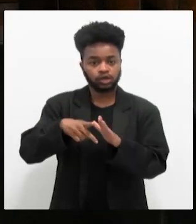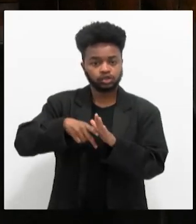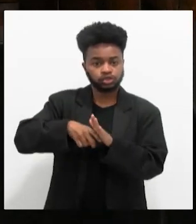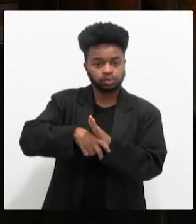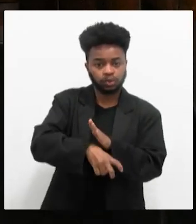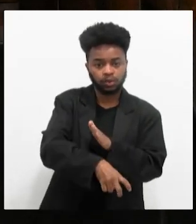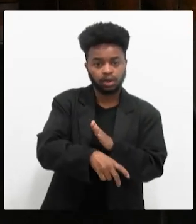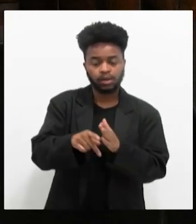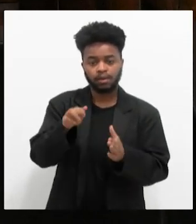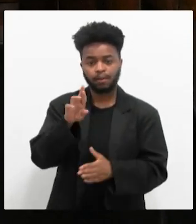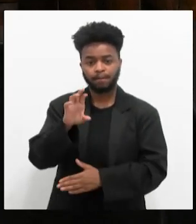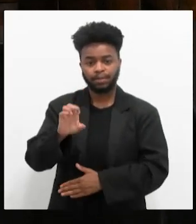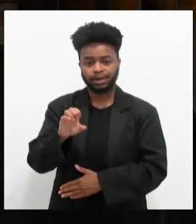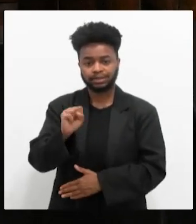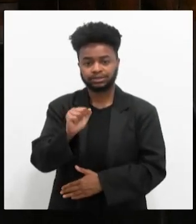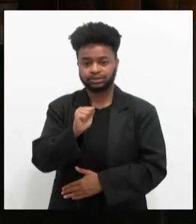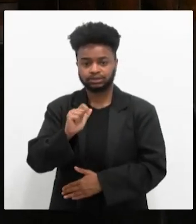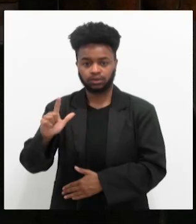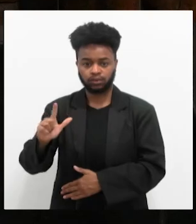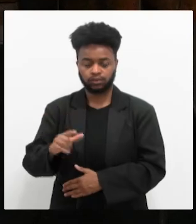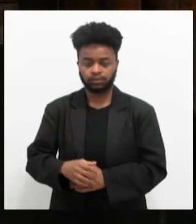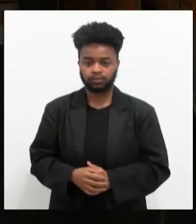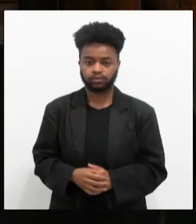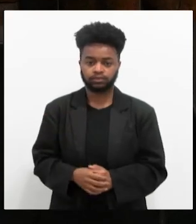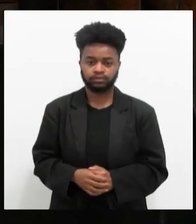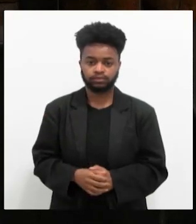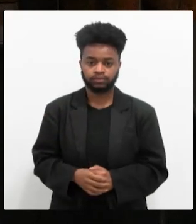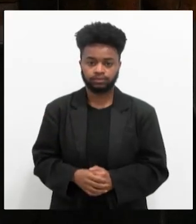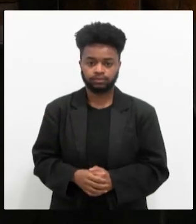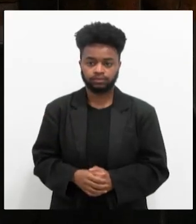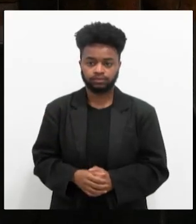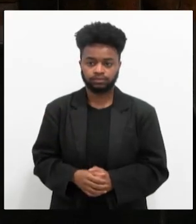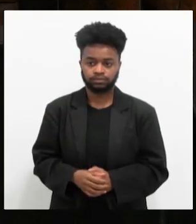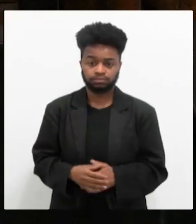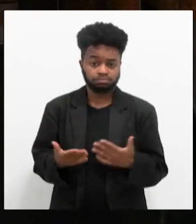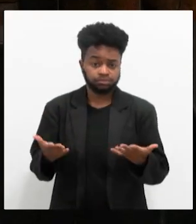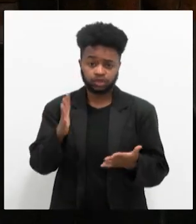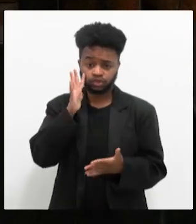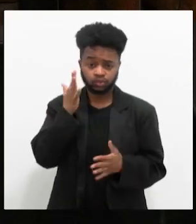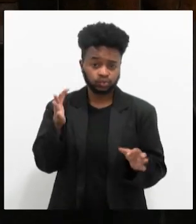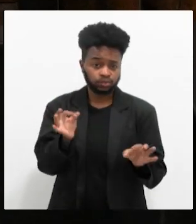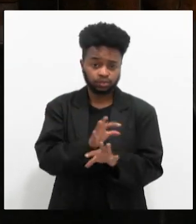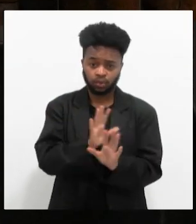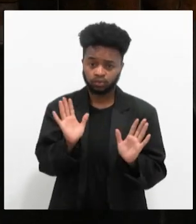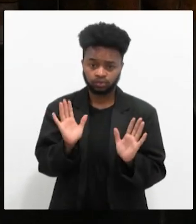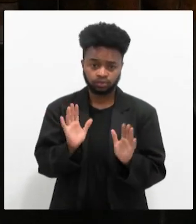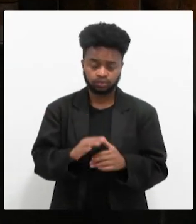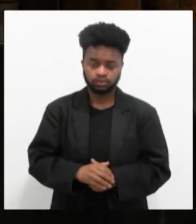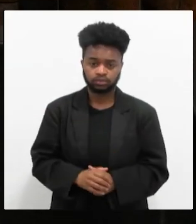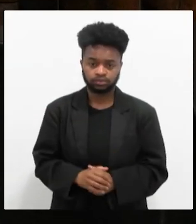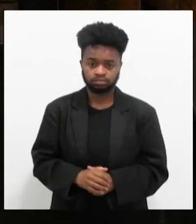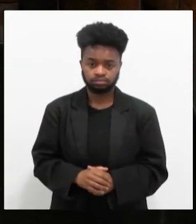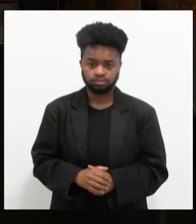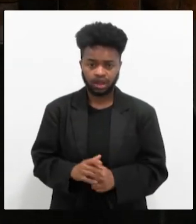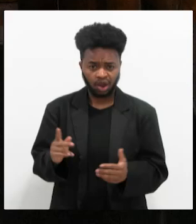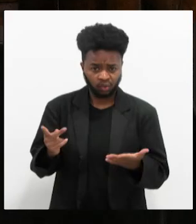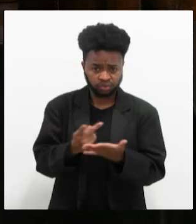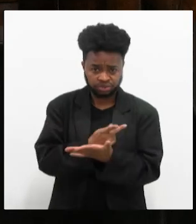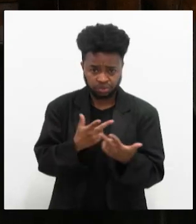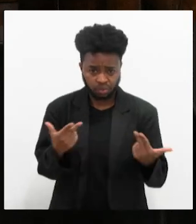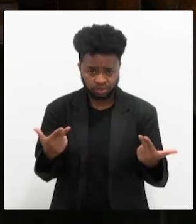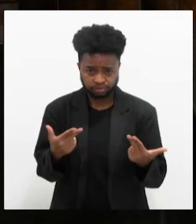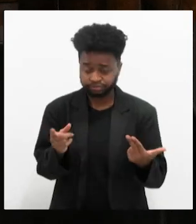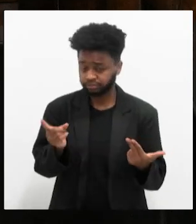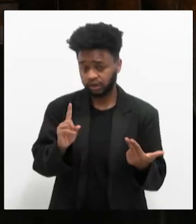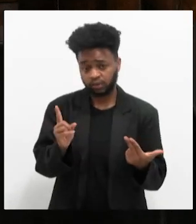do pré-sal. Bom, a solução está aí. Aconteceu alguma coisa?